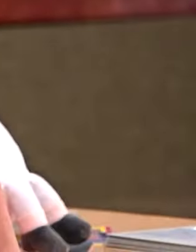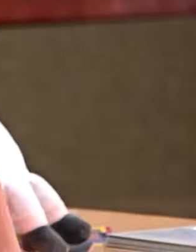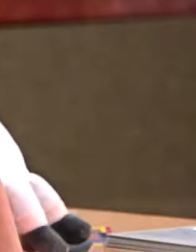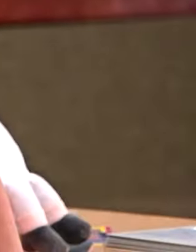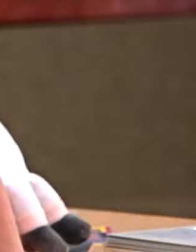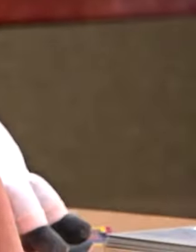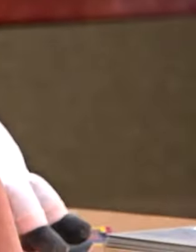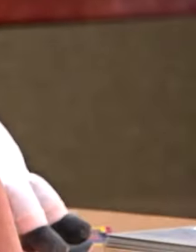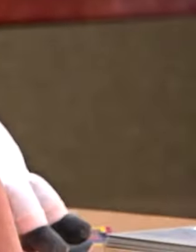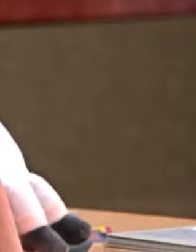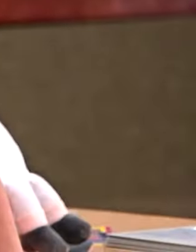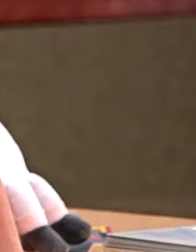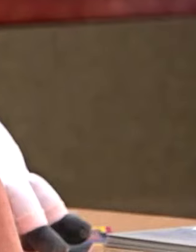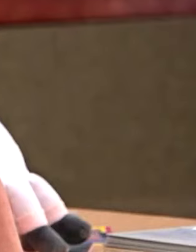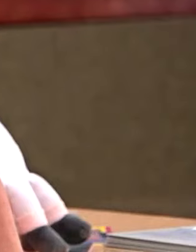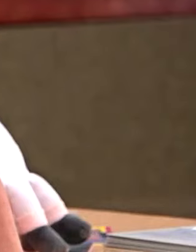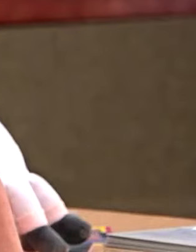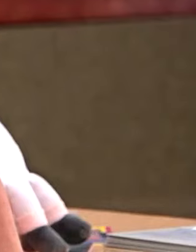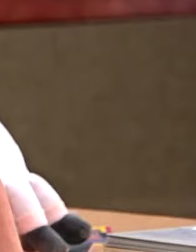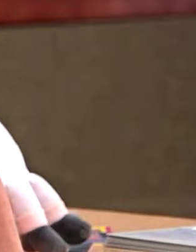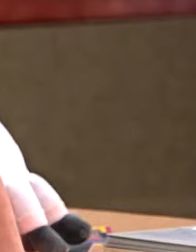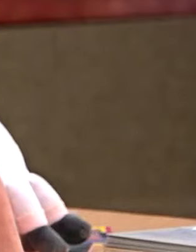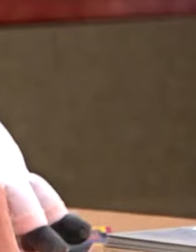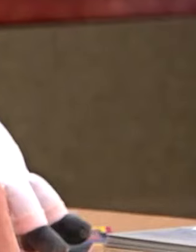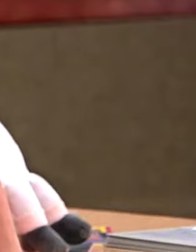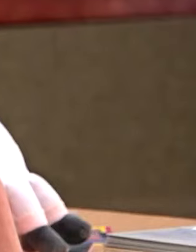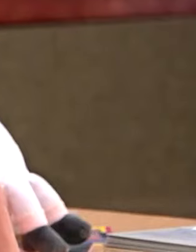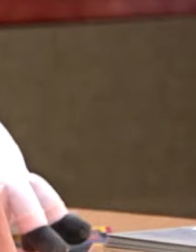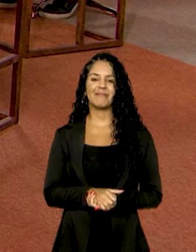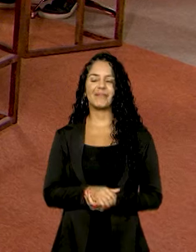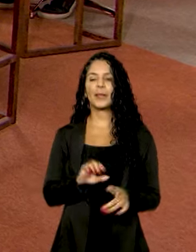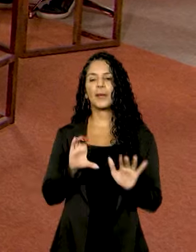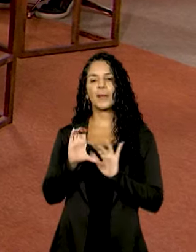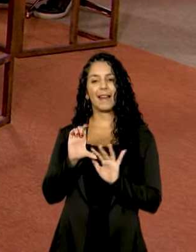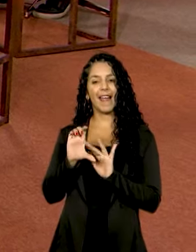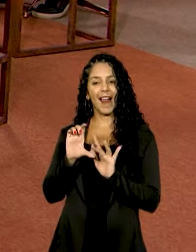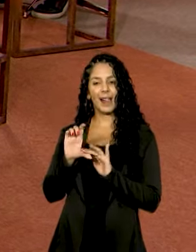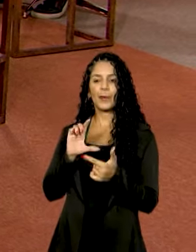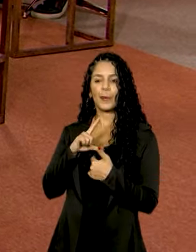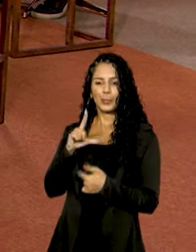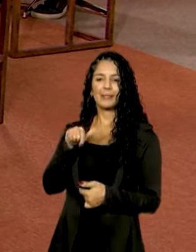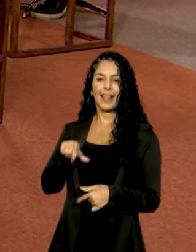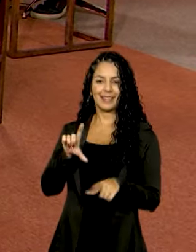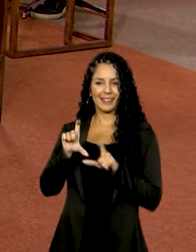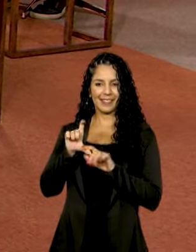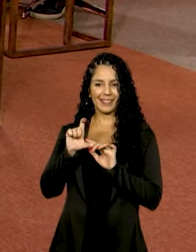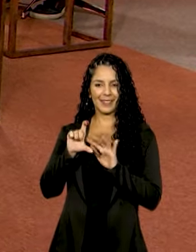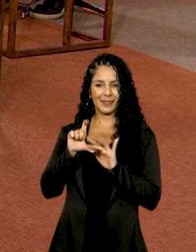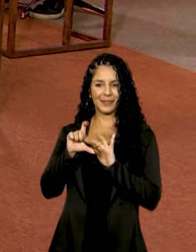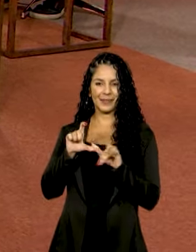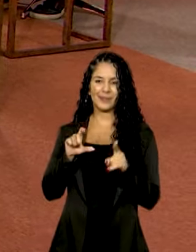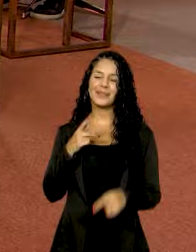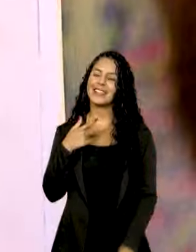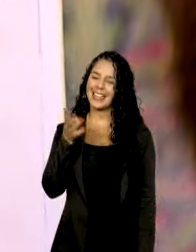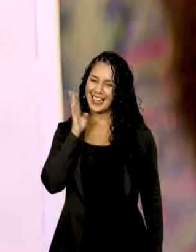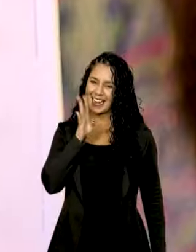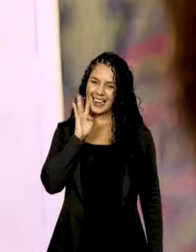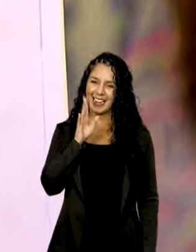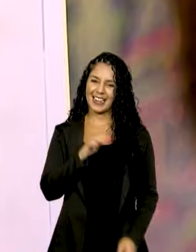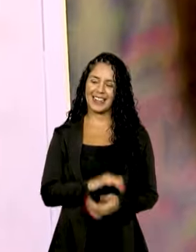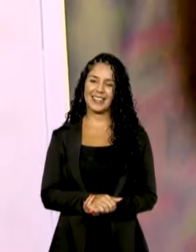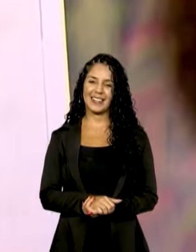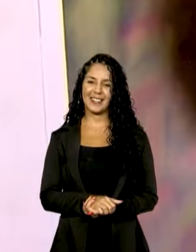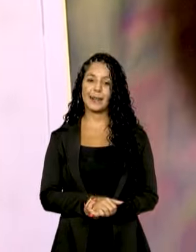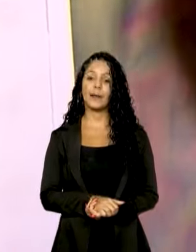gente. Abre uma partitura aí. Olha, abre tô qualquer. Vendo. Abri. Tá aqui o QR Code. Tá aqui, gente. Você vai ler, você vai tocar